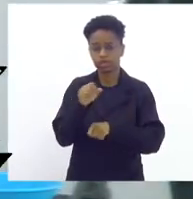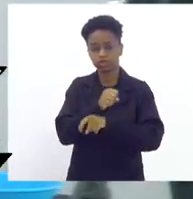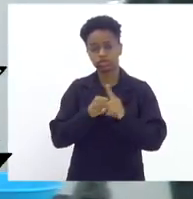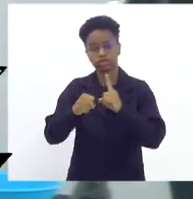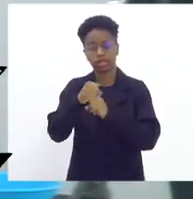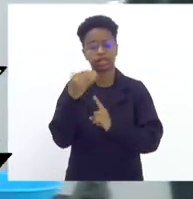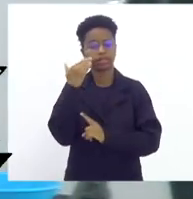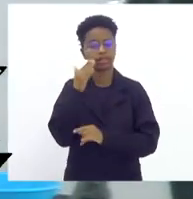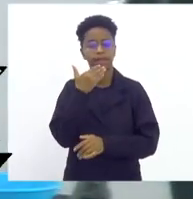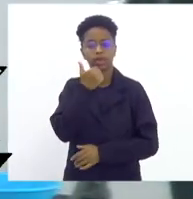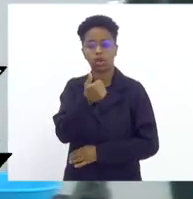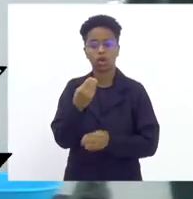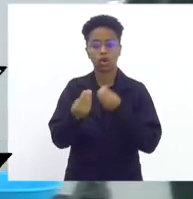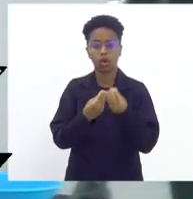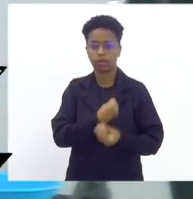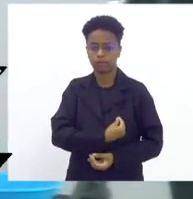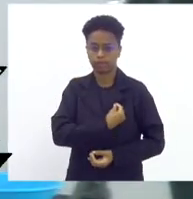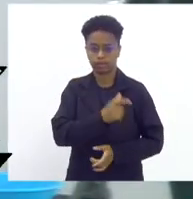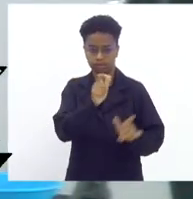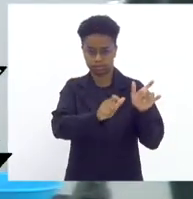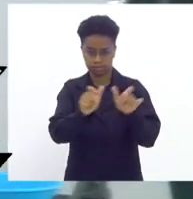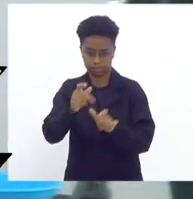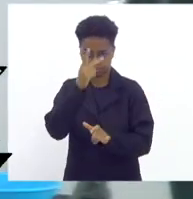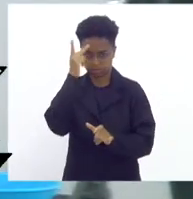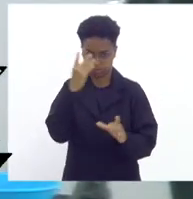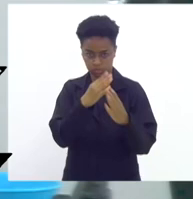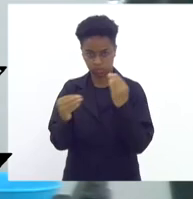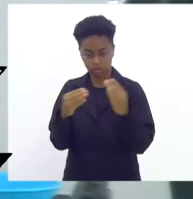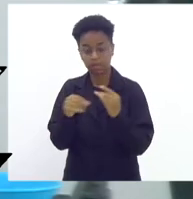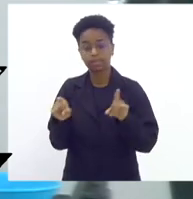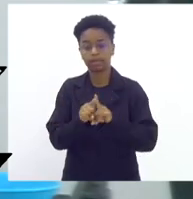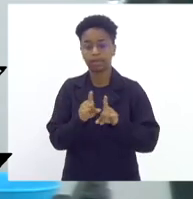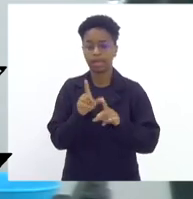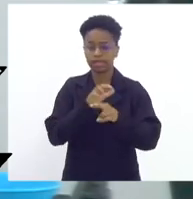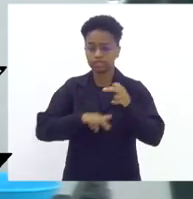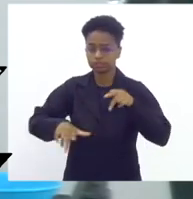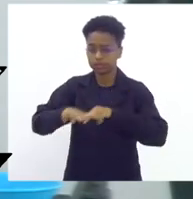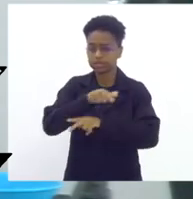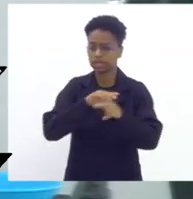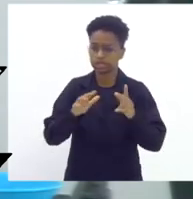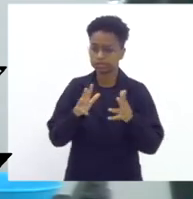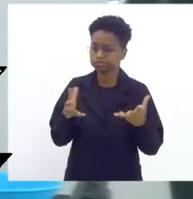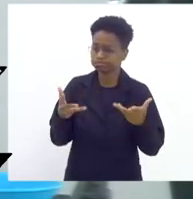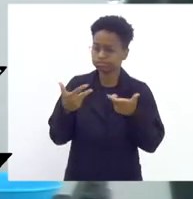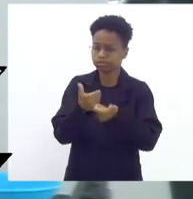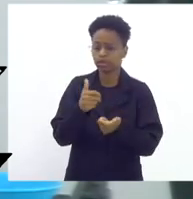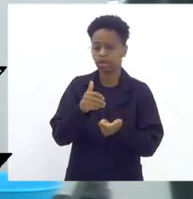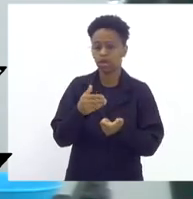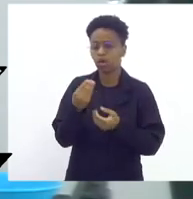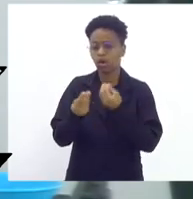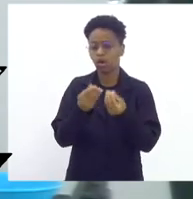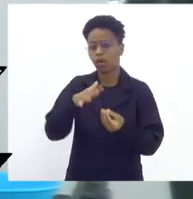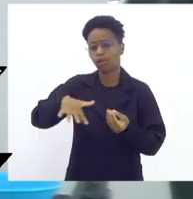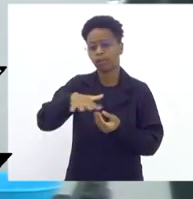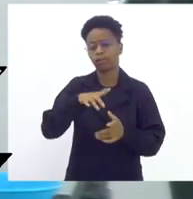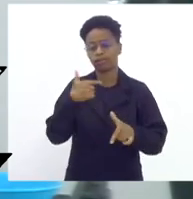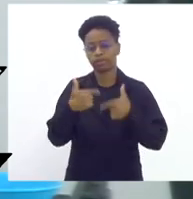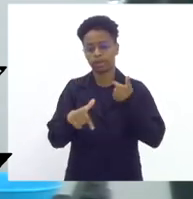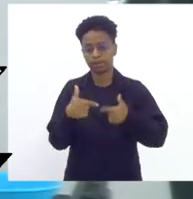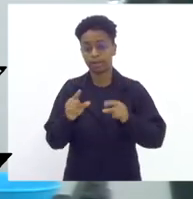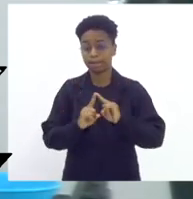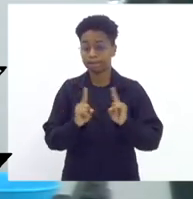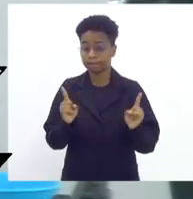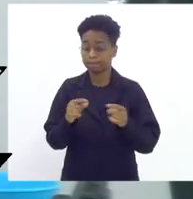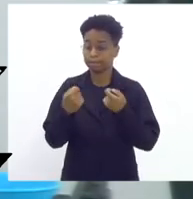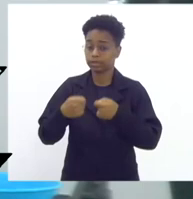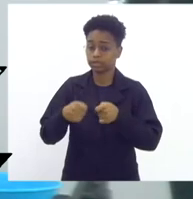melhor a situação do refúgio e a riqueza que a diversidade pode trazer ao mundo do trabalho porém é